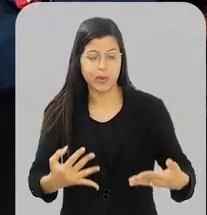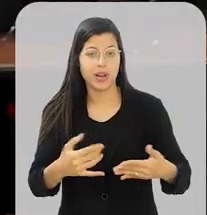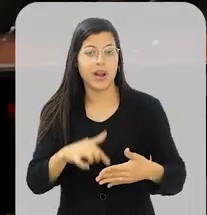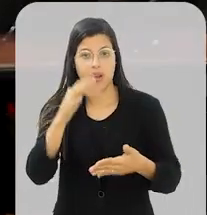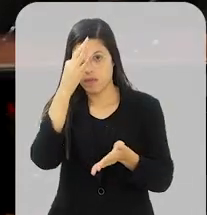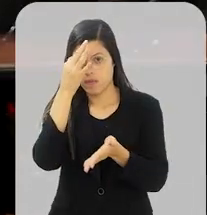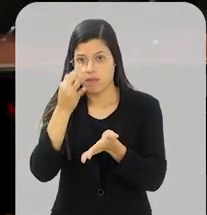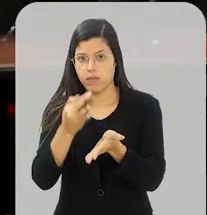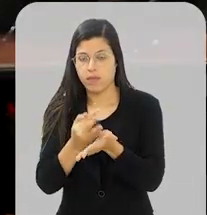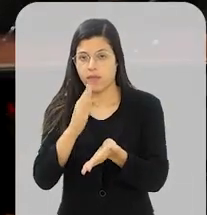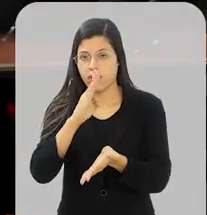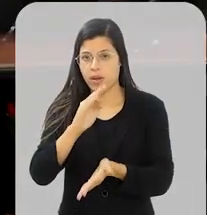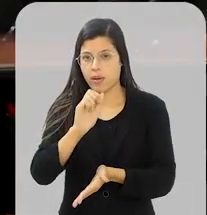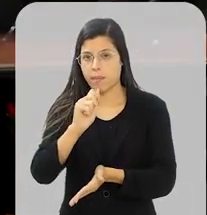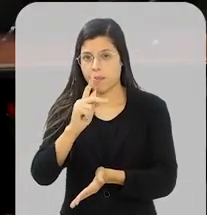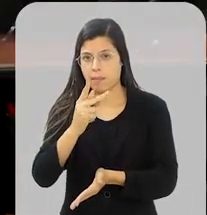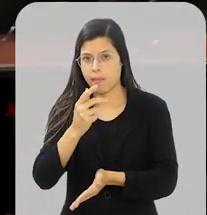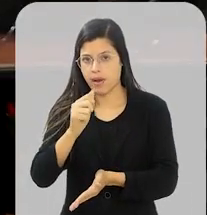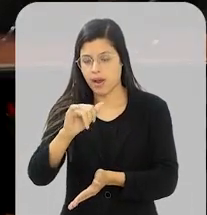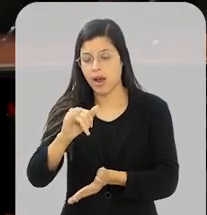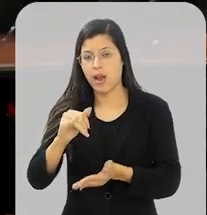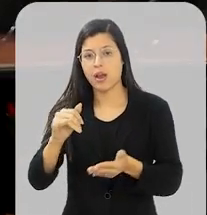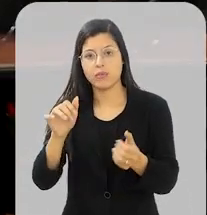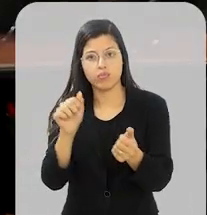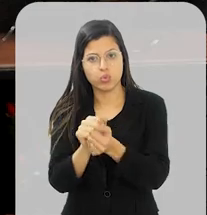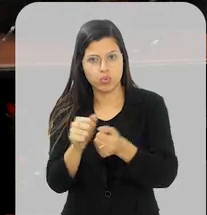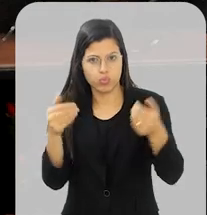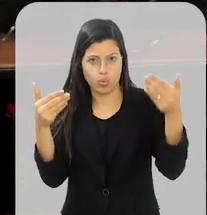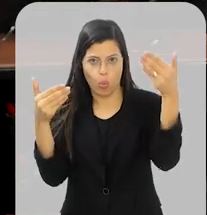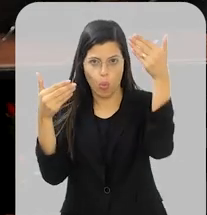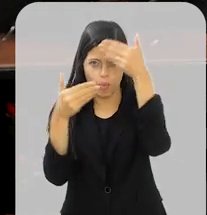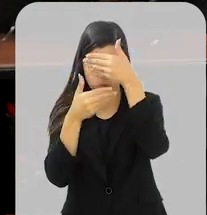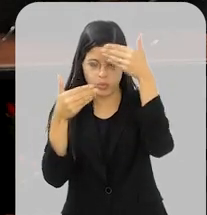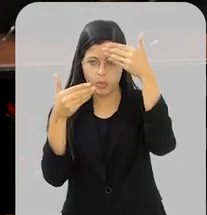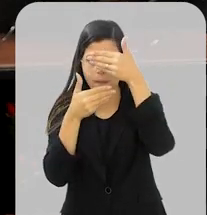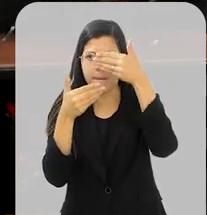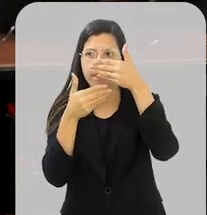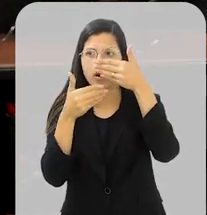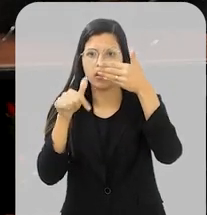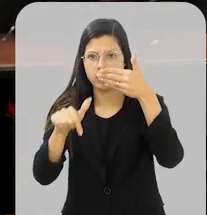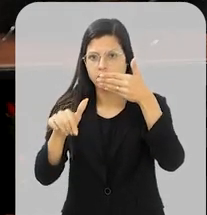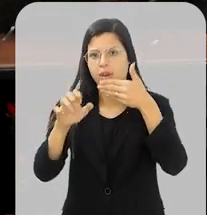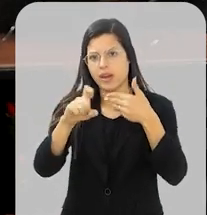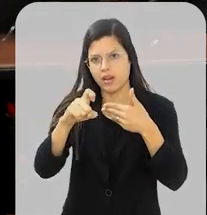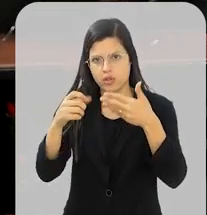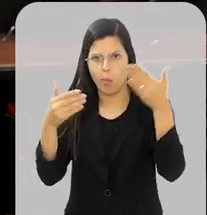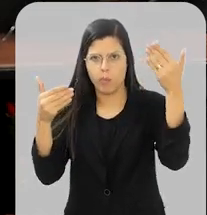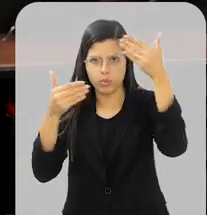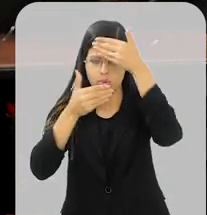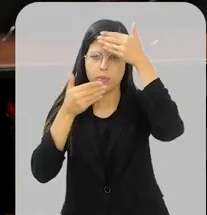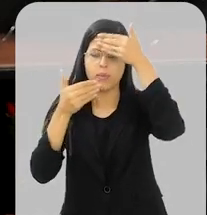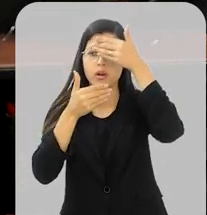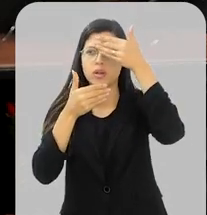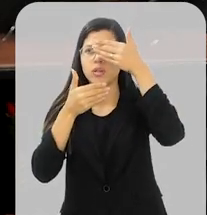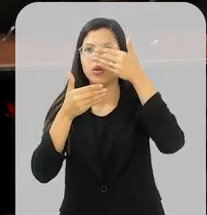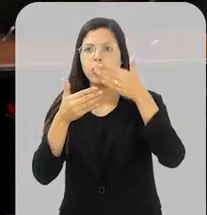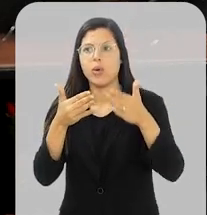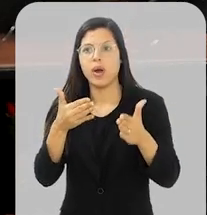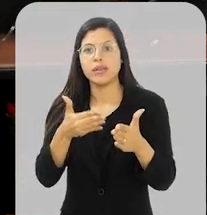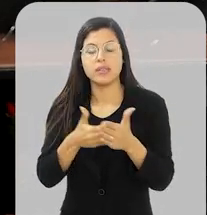então eu vou explicar. A fé Bahá'í era constituída com os muçulmanos. Eles eram